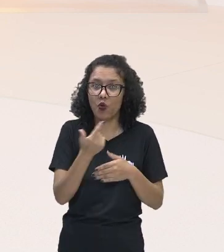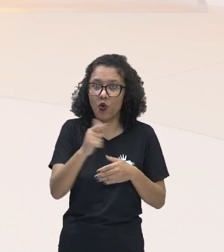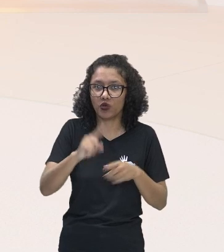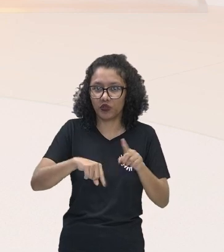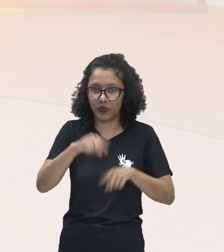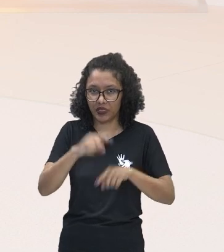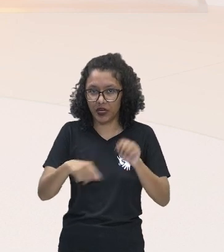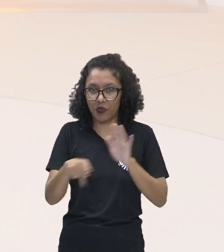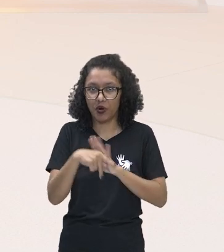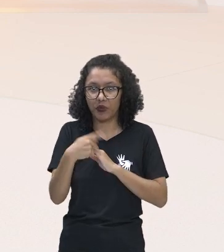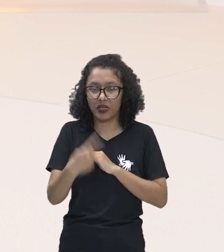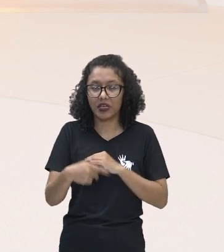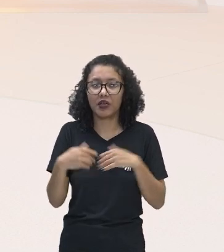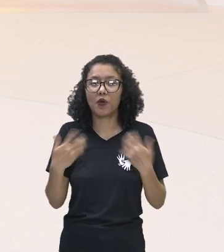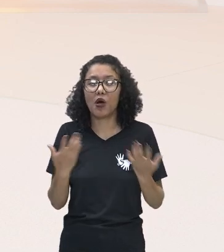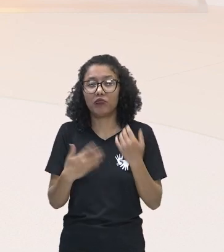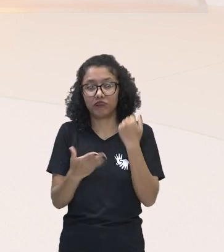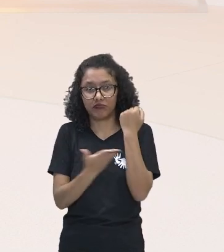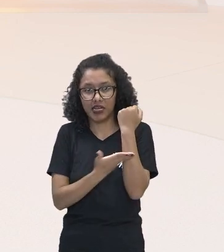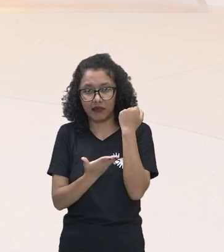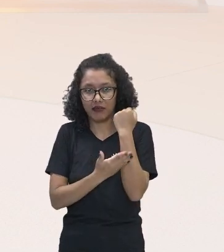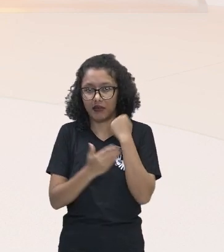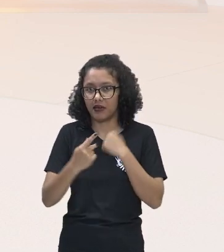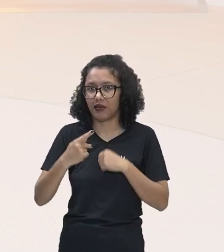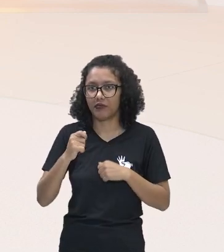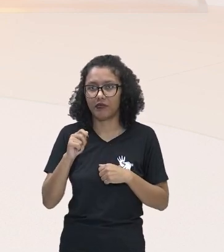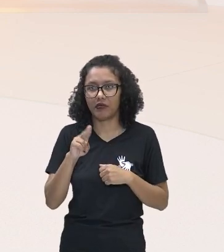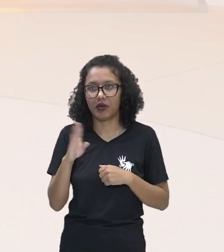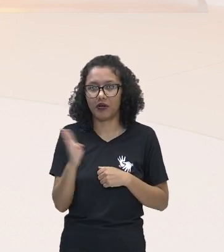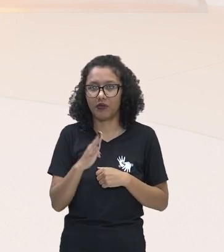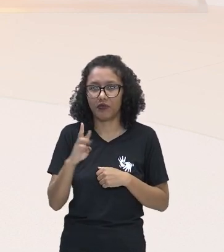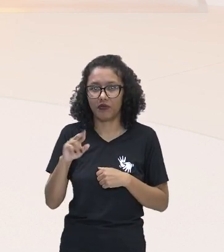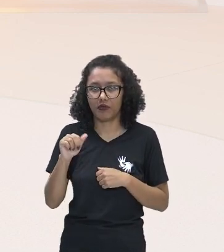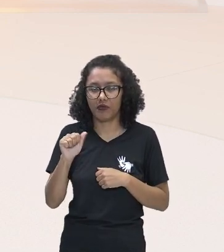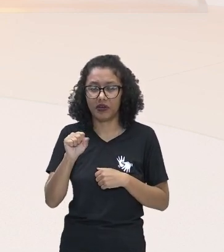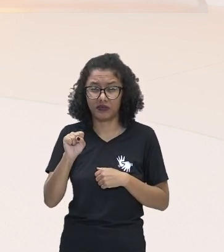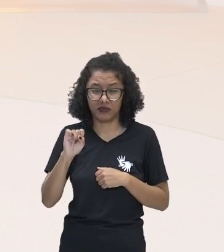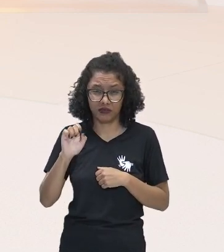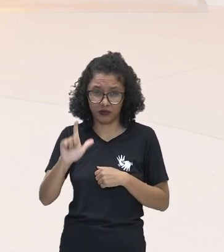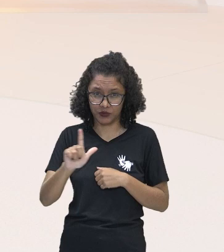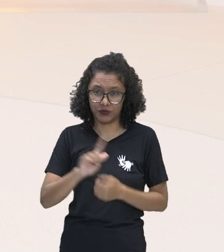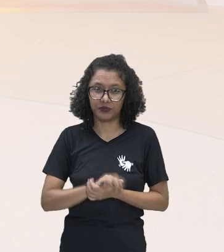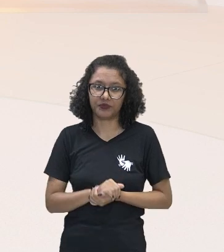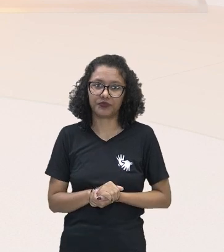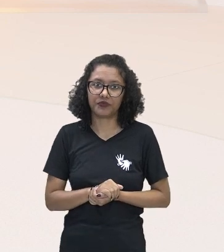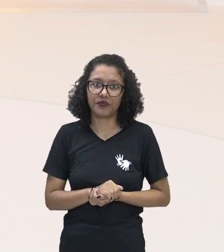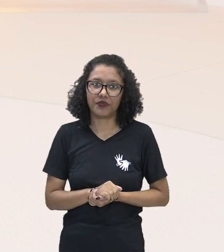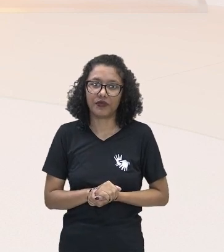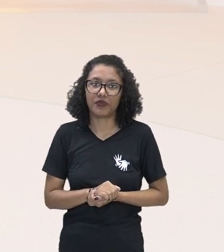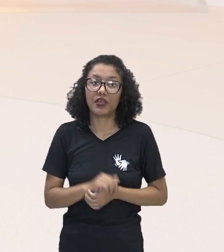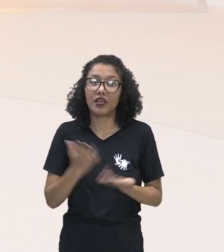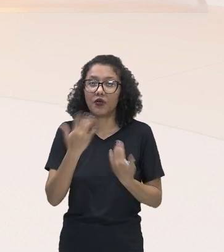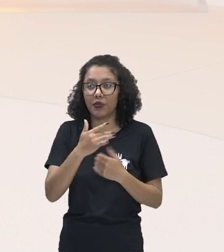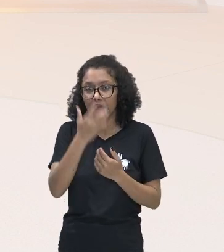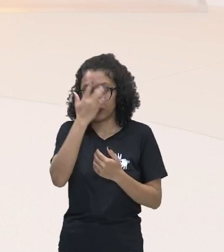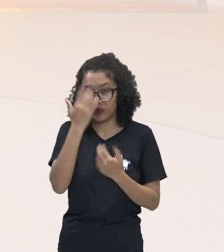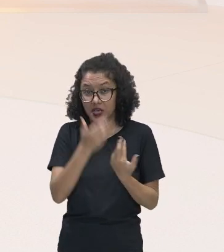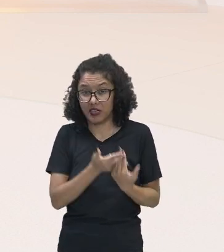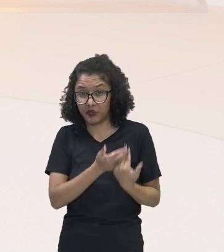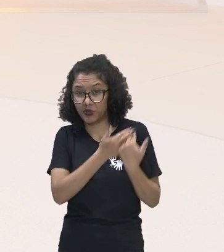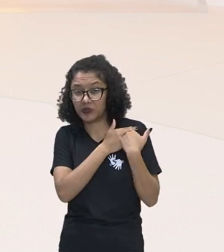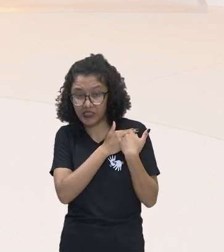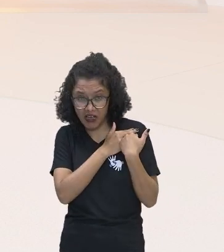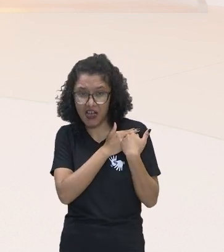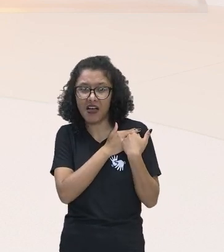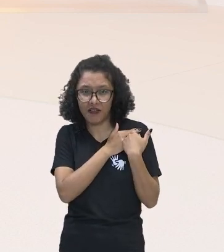vão explorar o pau-brasil. E quem vai fazer todo o serviço de extração,